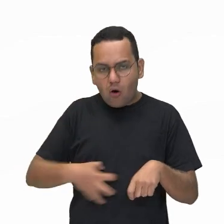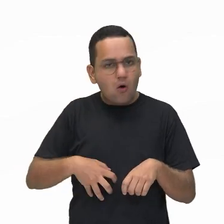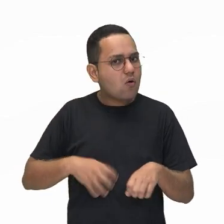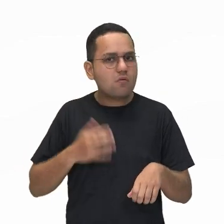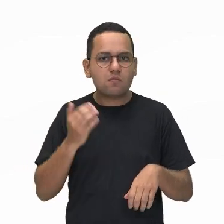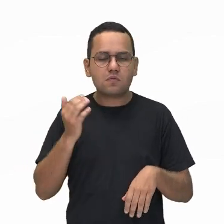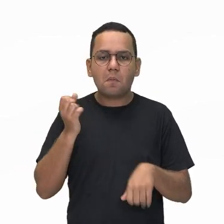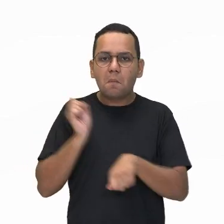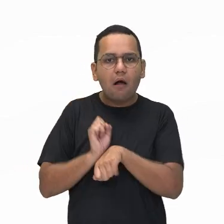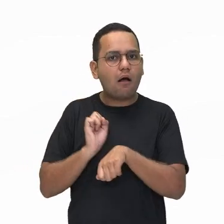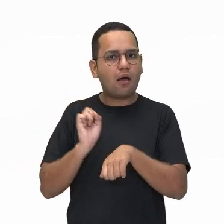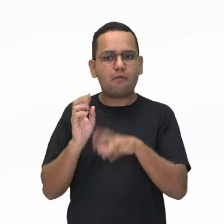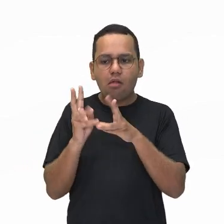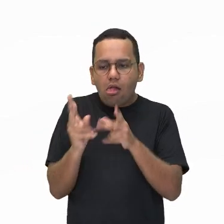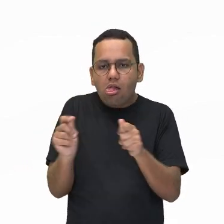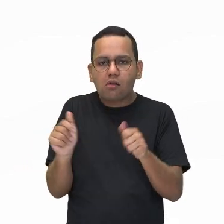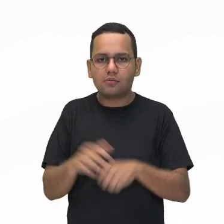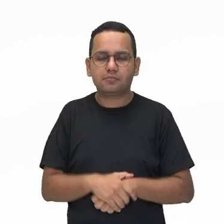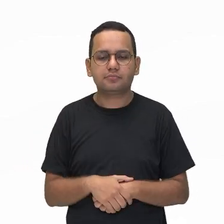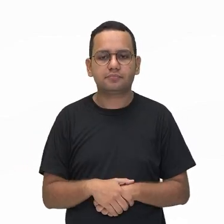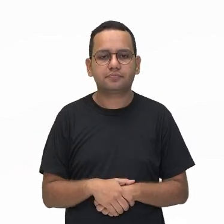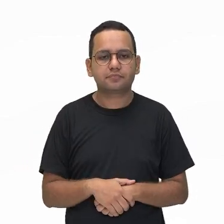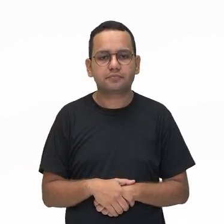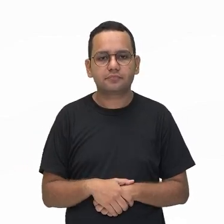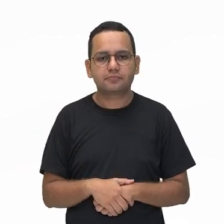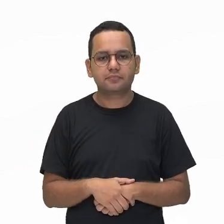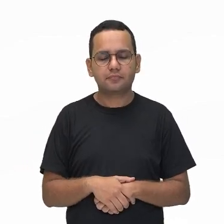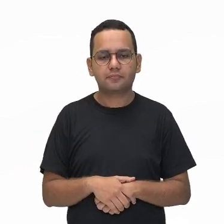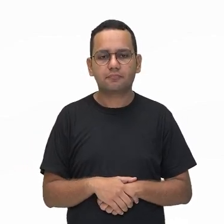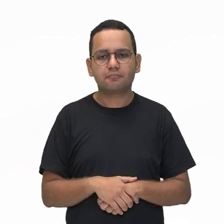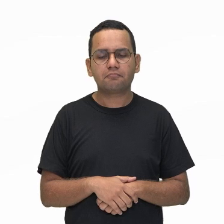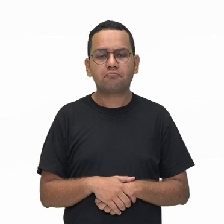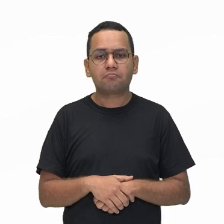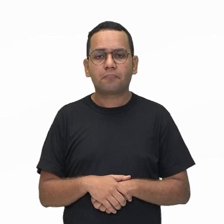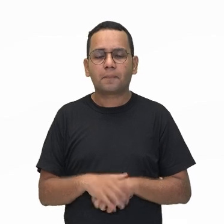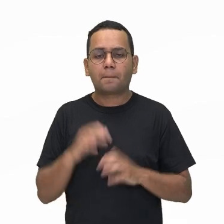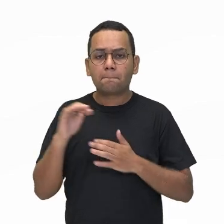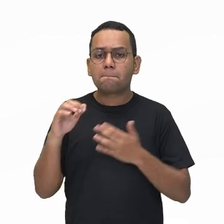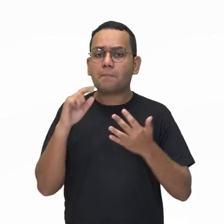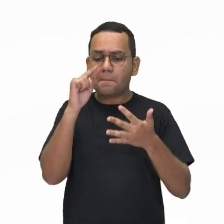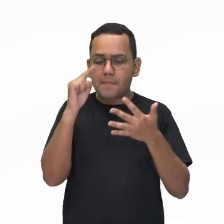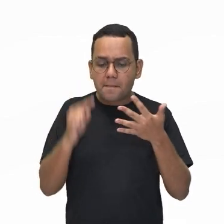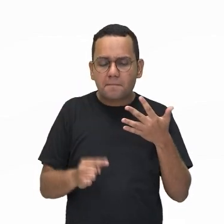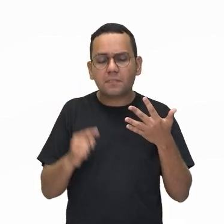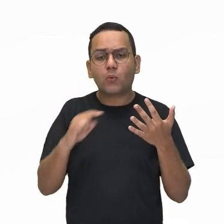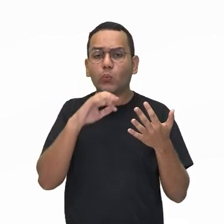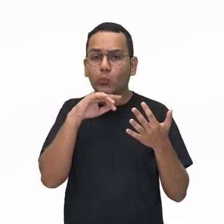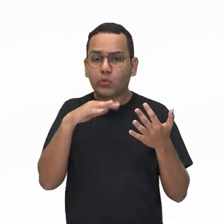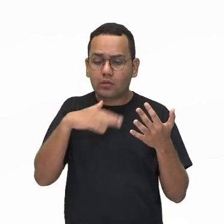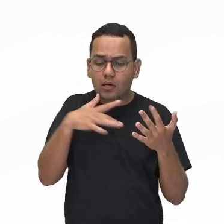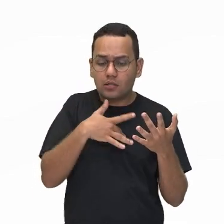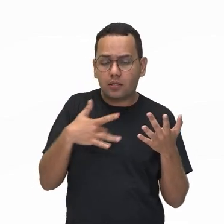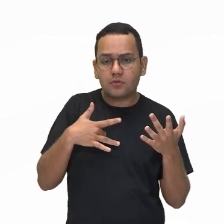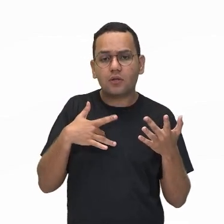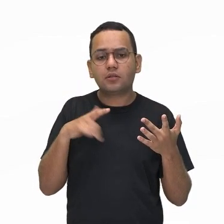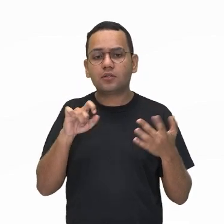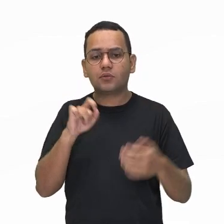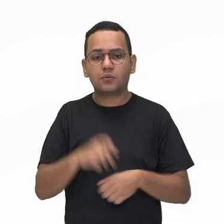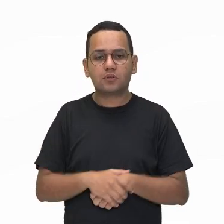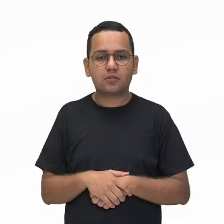além de todos esses prejuízos à saúde, ela também pode causar